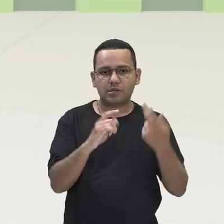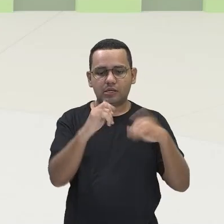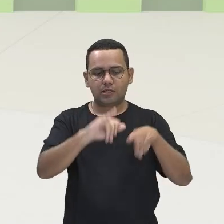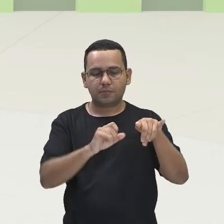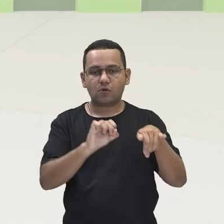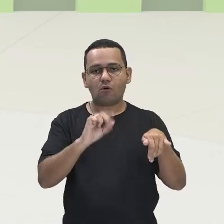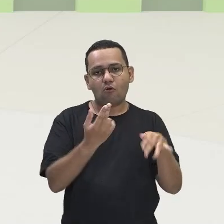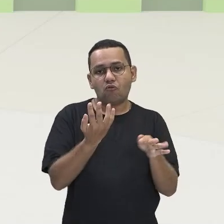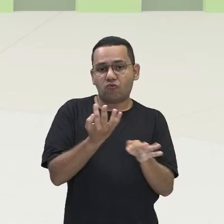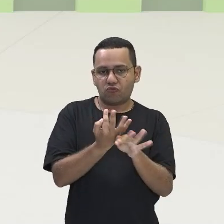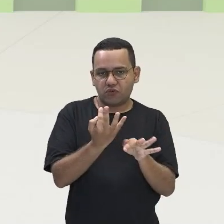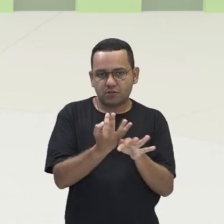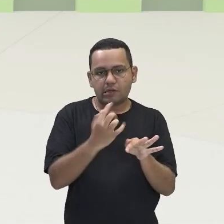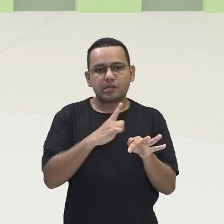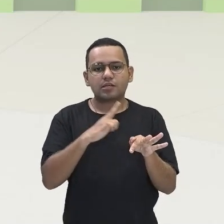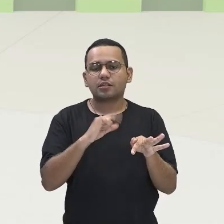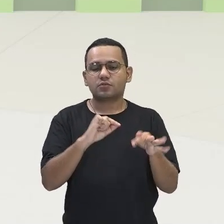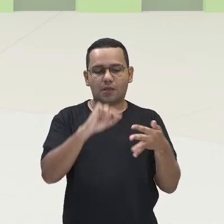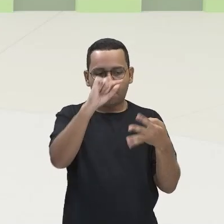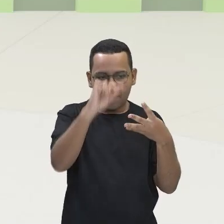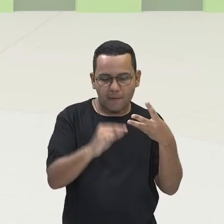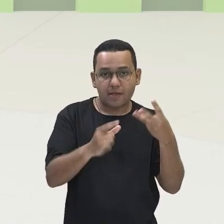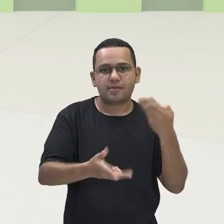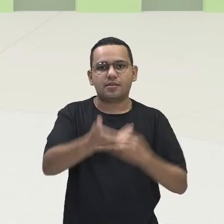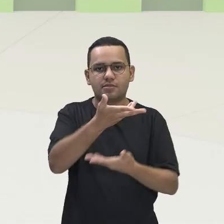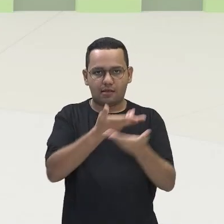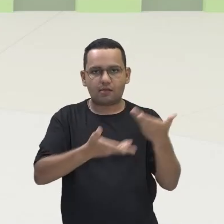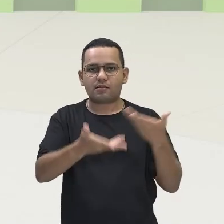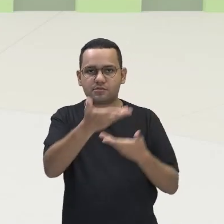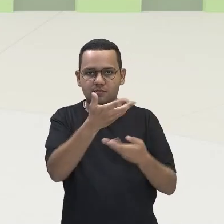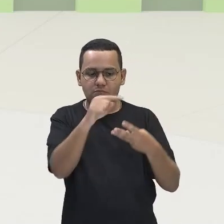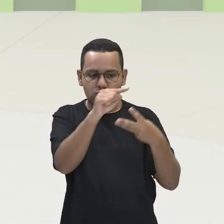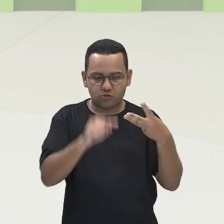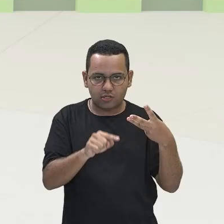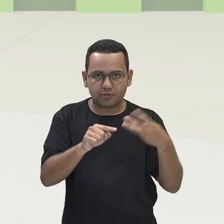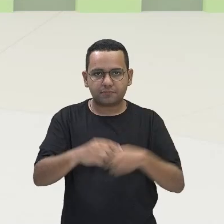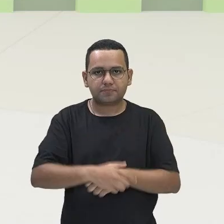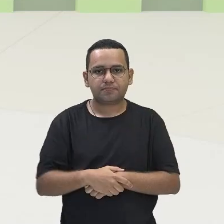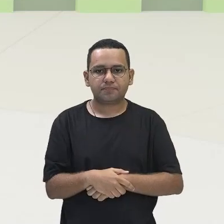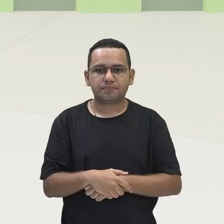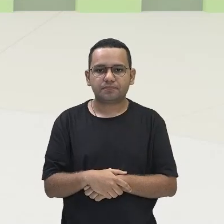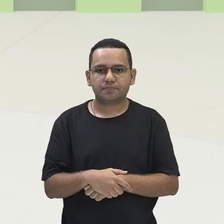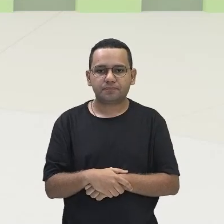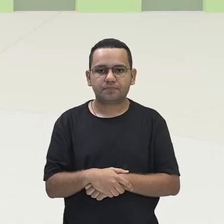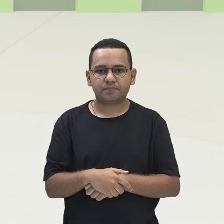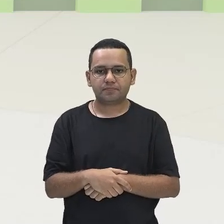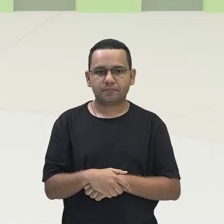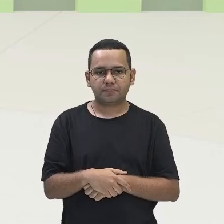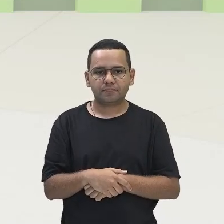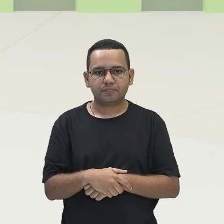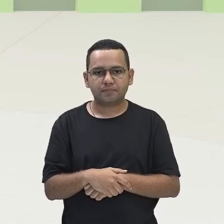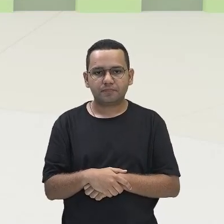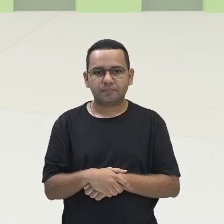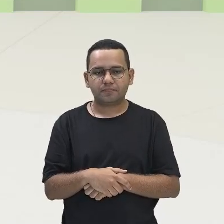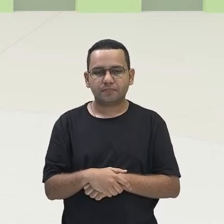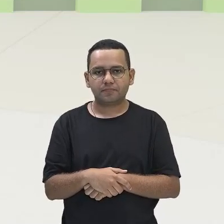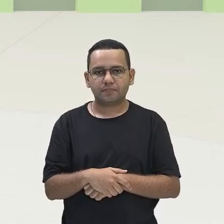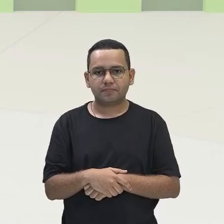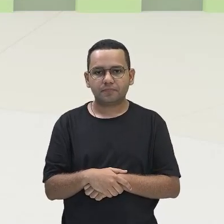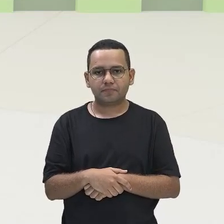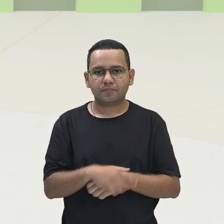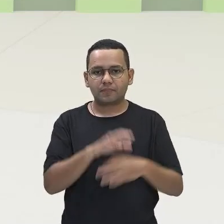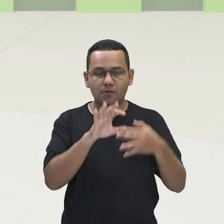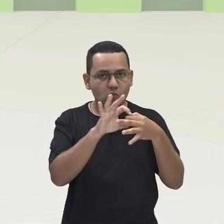que interagem, olha aí a palavra de interação, todos esses elementos estão